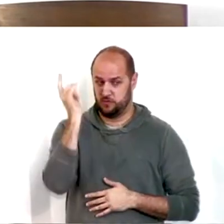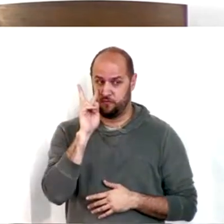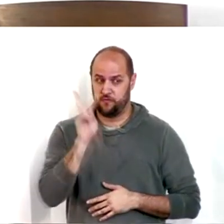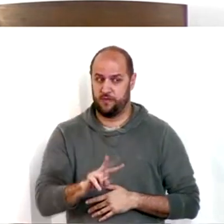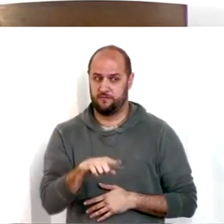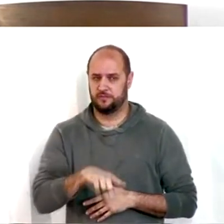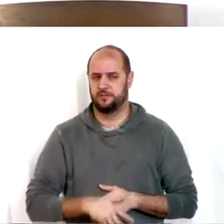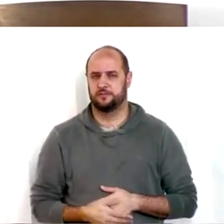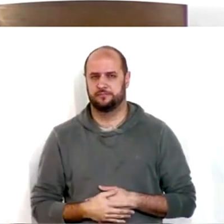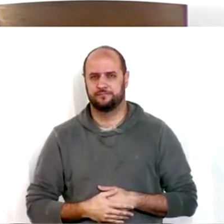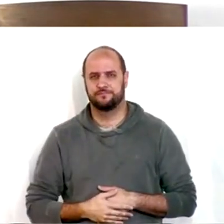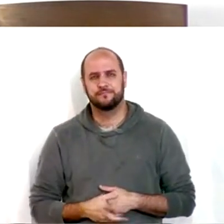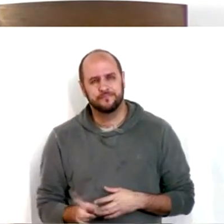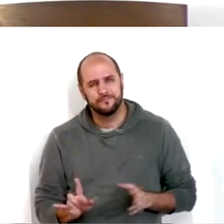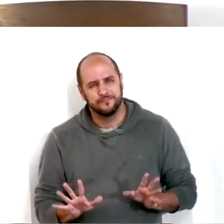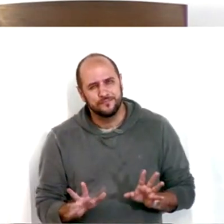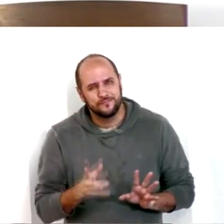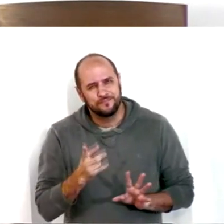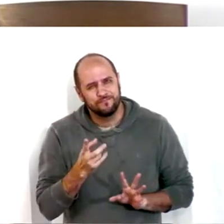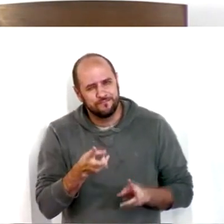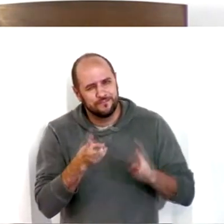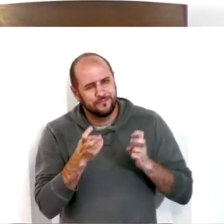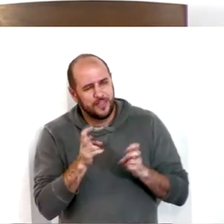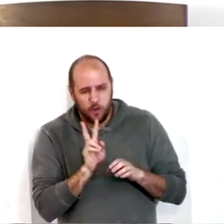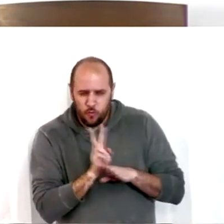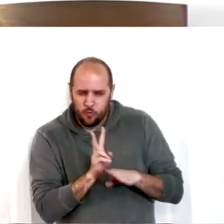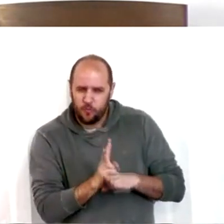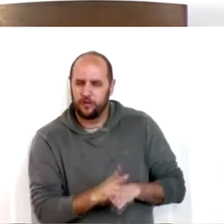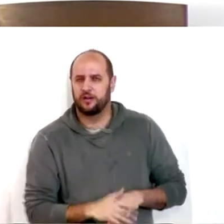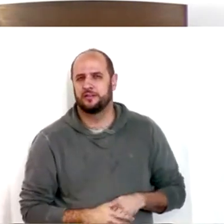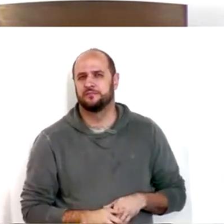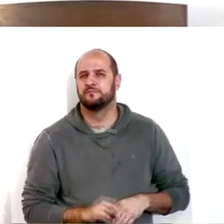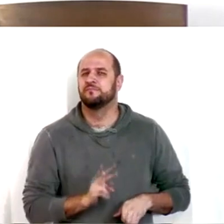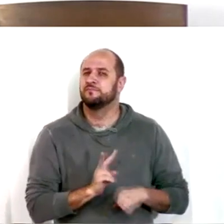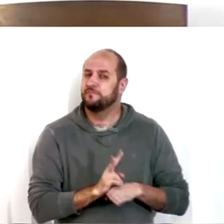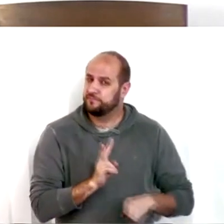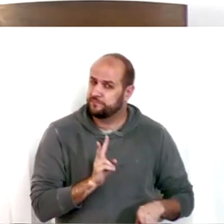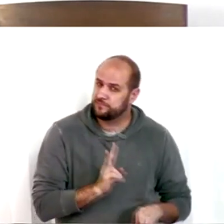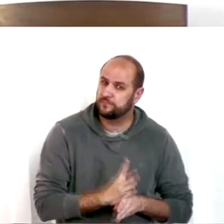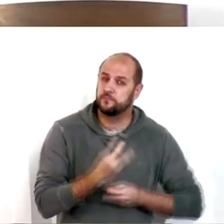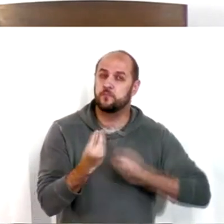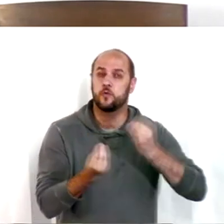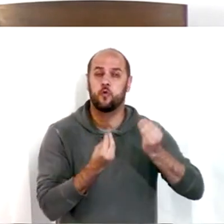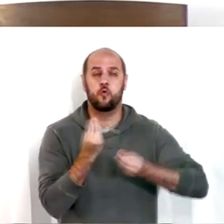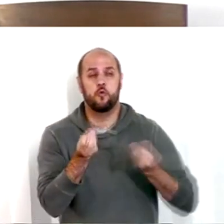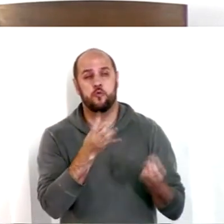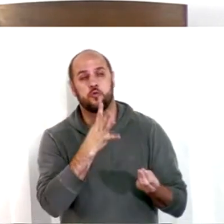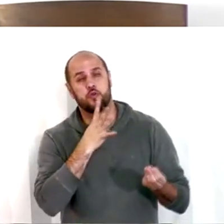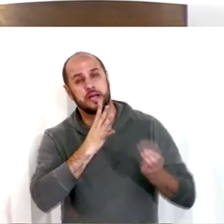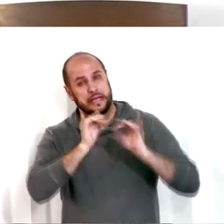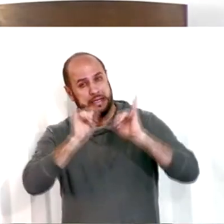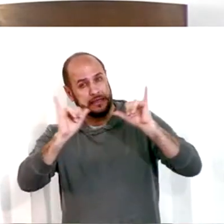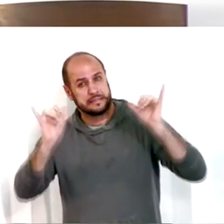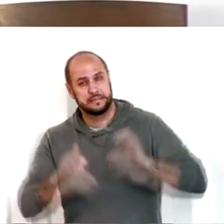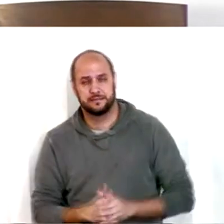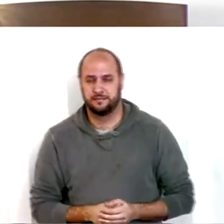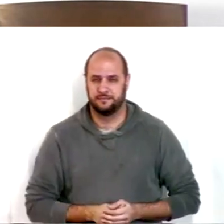vejam. Percebem o cuidado? O cuidado com a reputação desta, que o